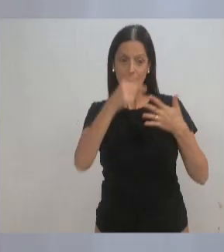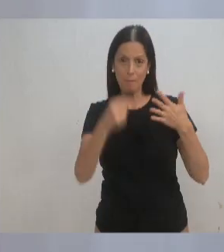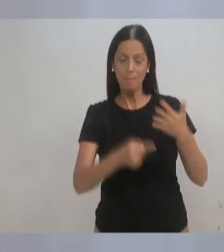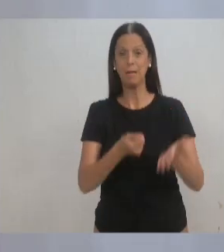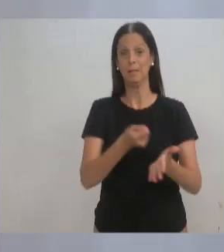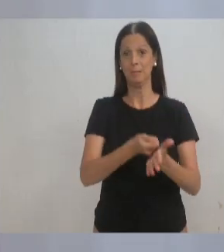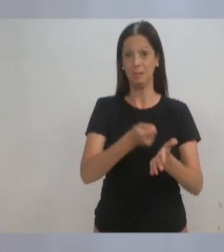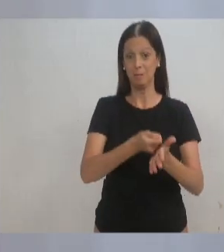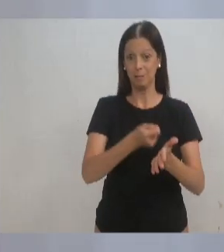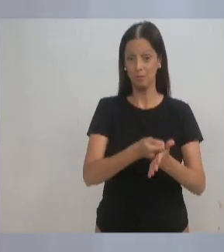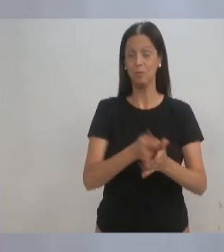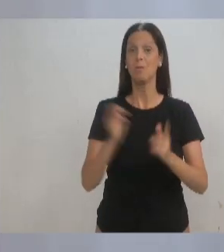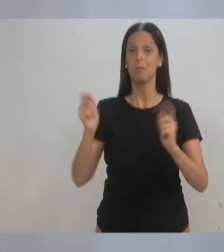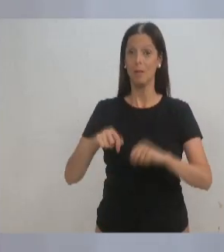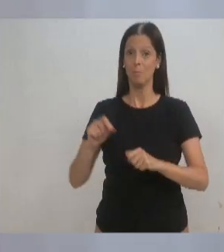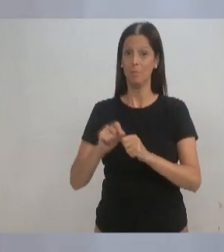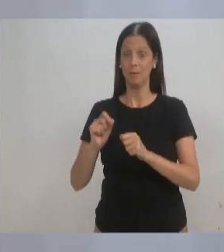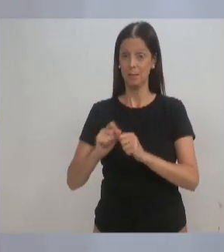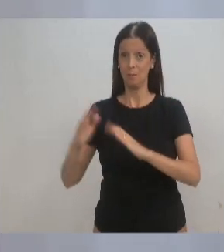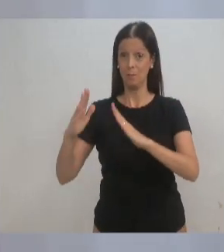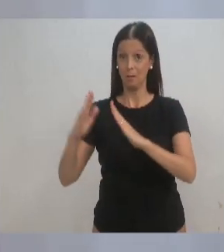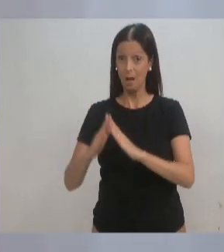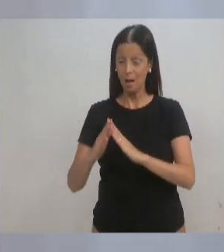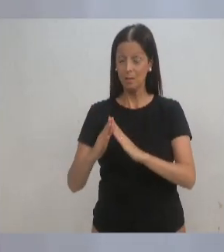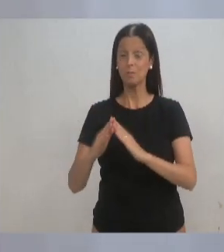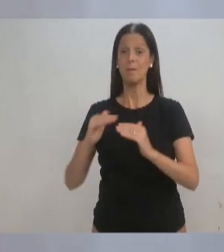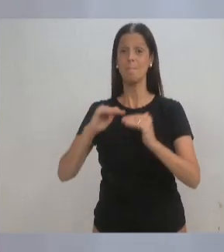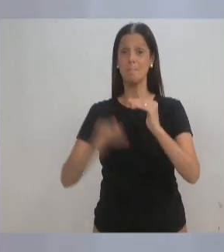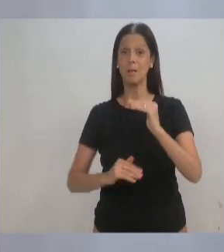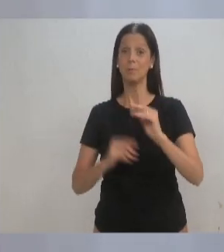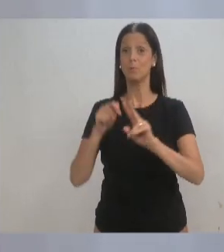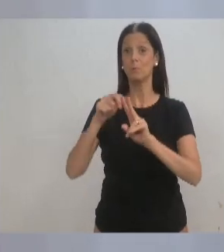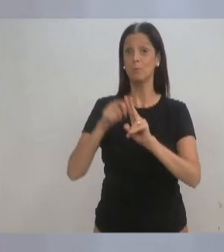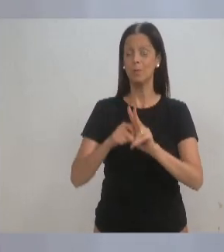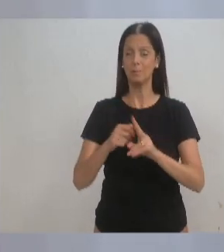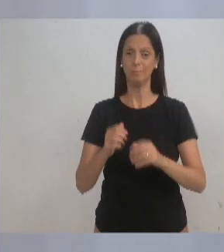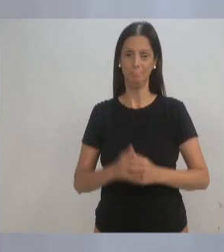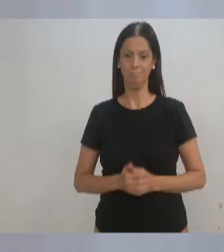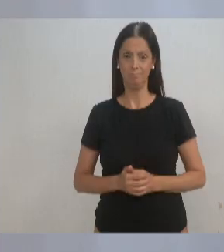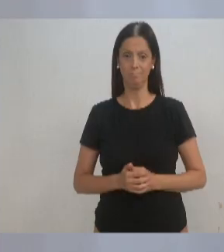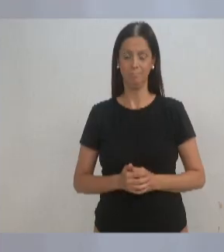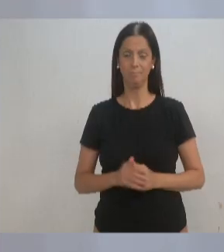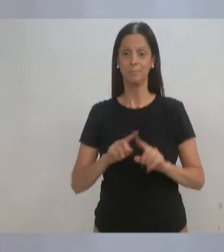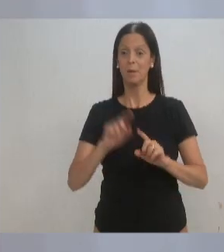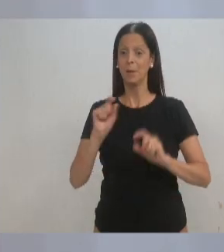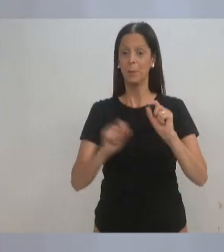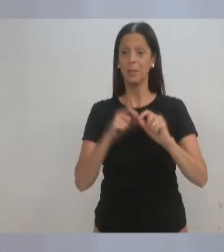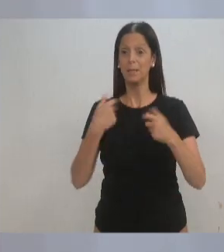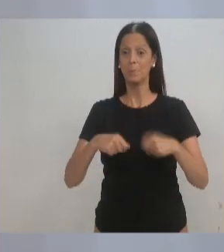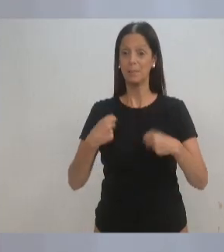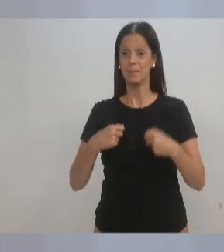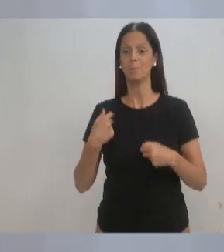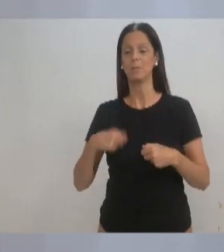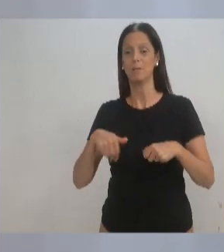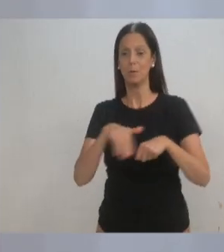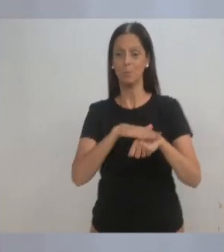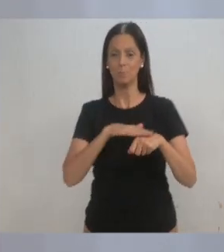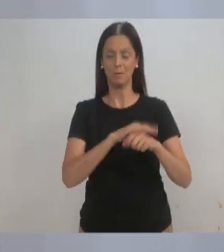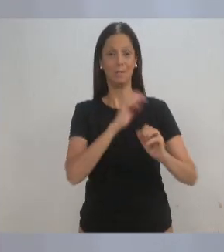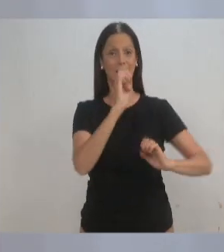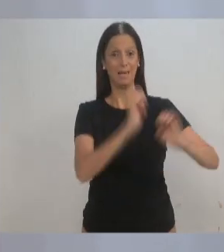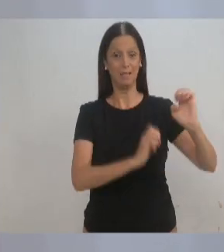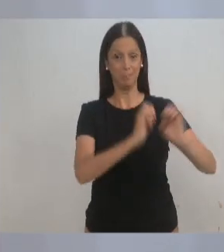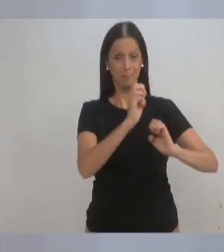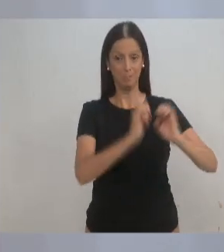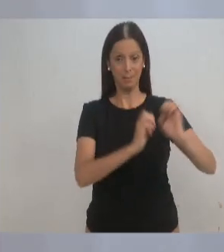em menos de 12 meses, vereador Bruno Cunha. Basta as pessoas falarem com as empresas que